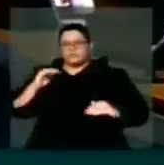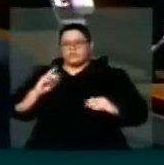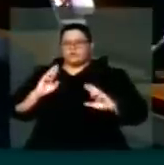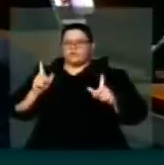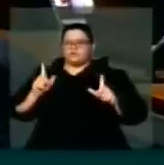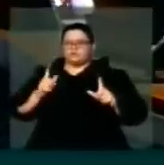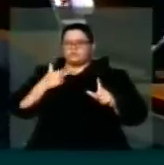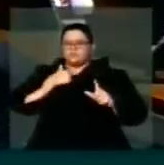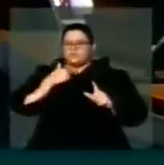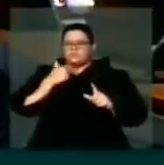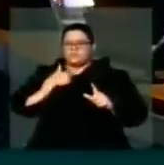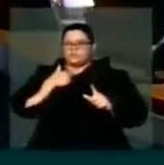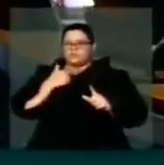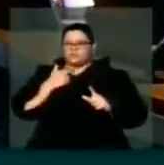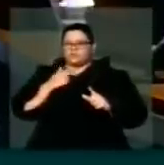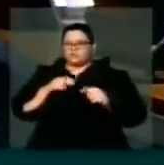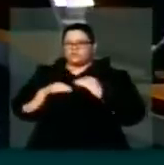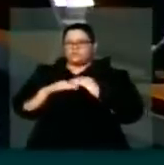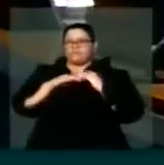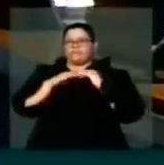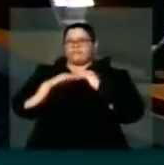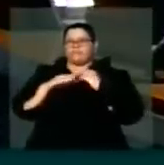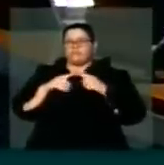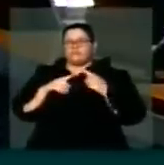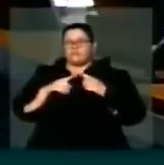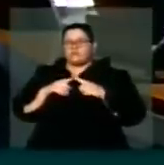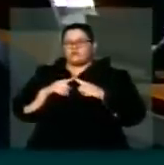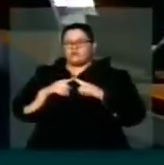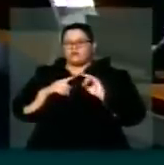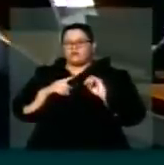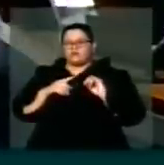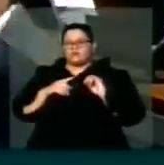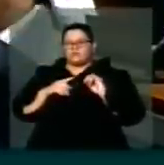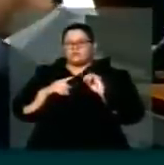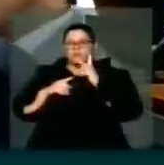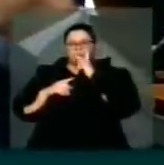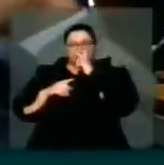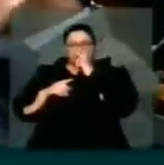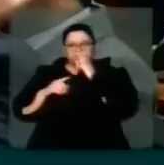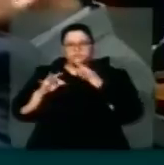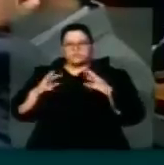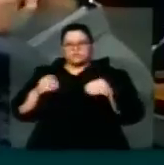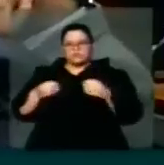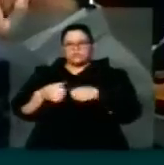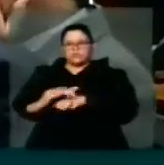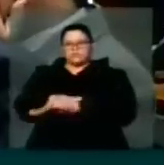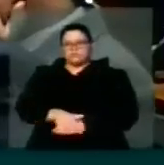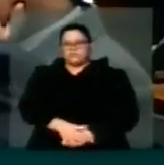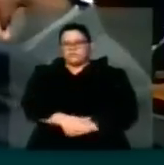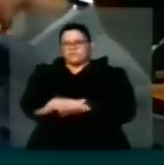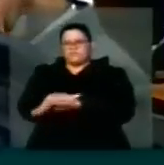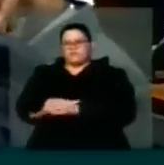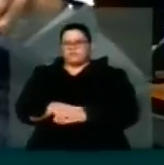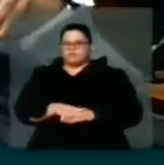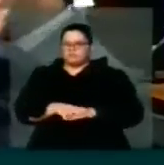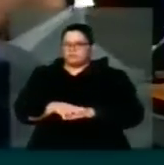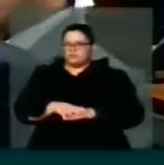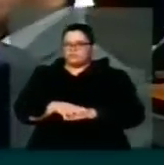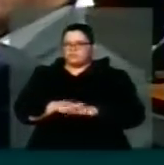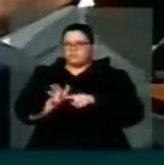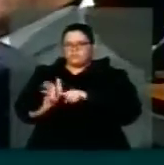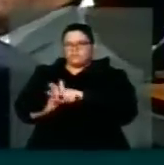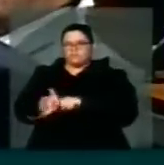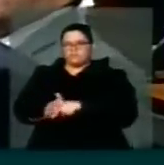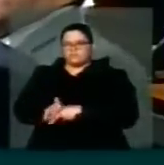tratados como sendo diferentes, porque senão gera uma impressão de que todos estão envolvidos sobre, abre aspas, a investigação